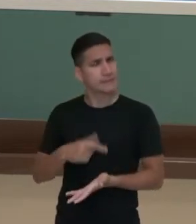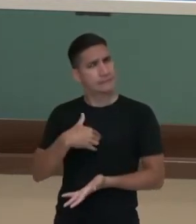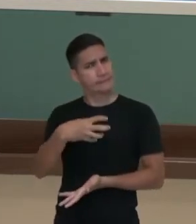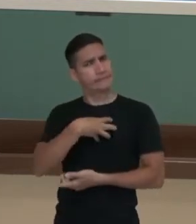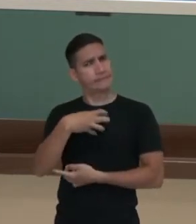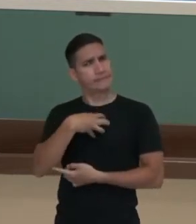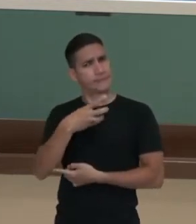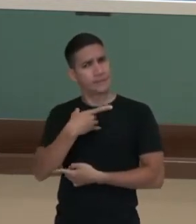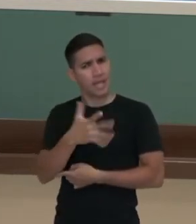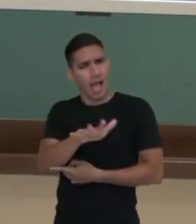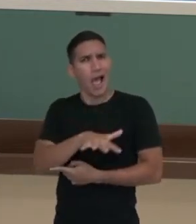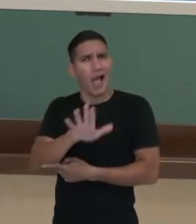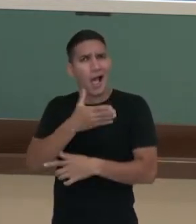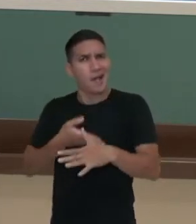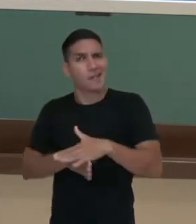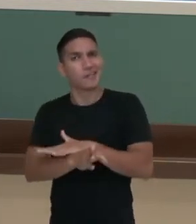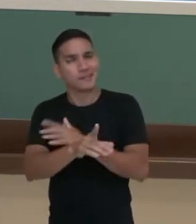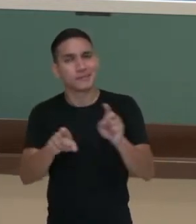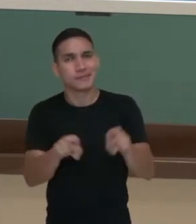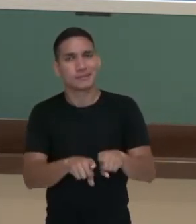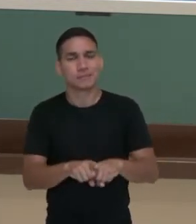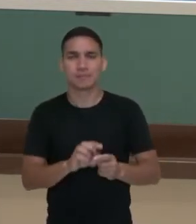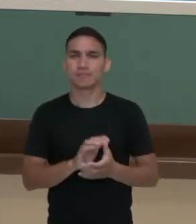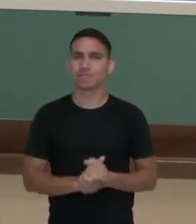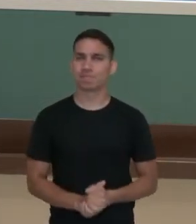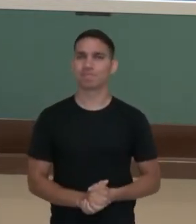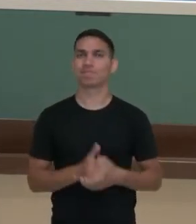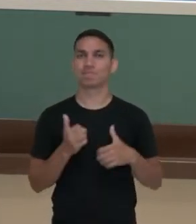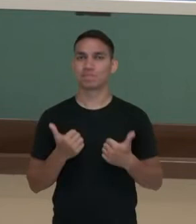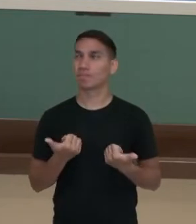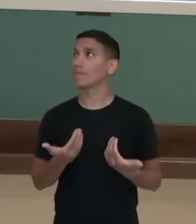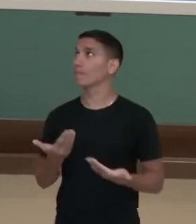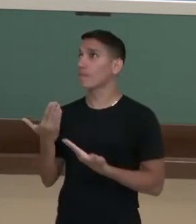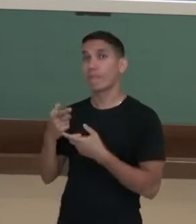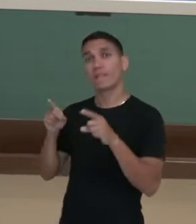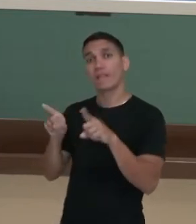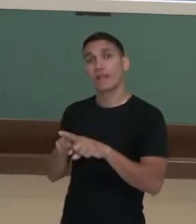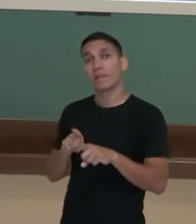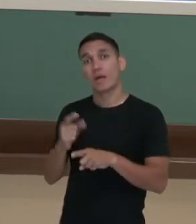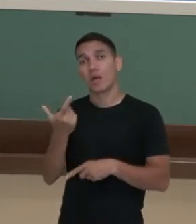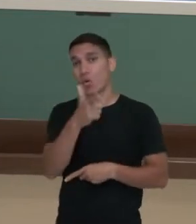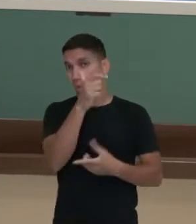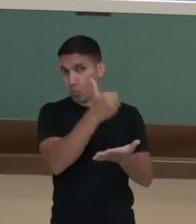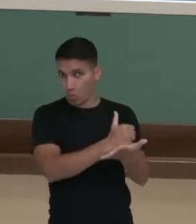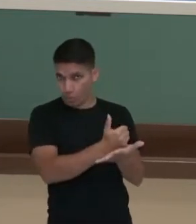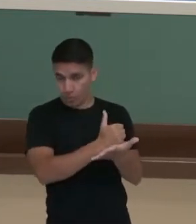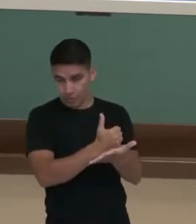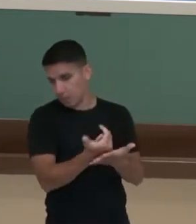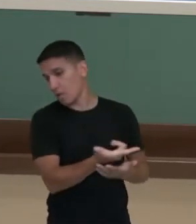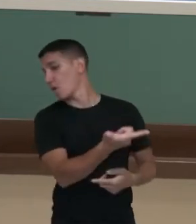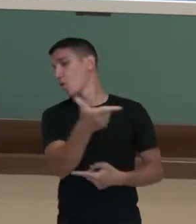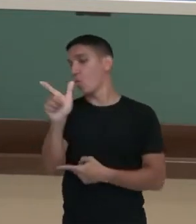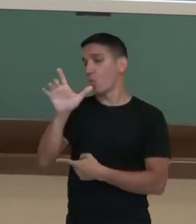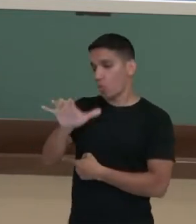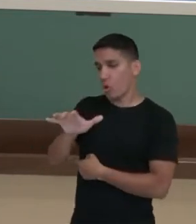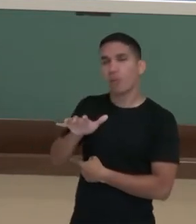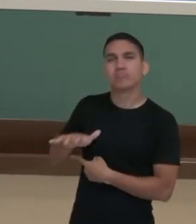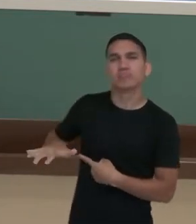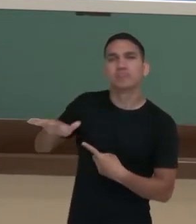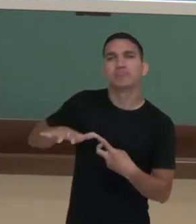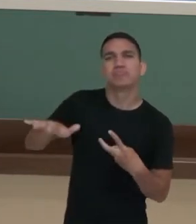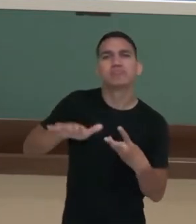está naquele ambiente participando daquele jogo, tá? Além dos games, existem outros